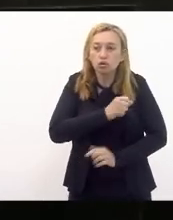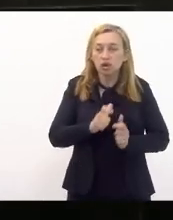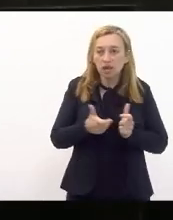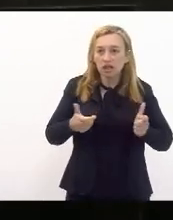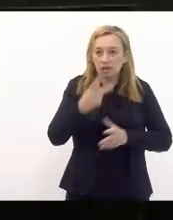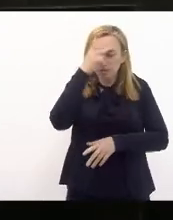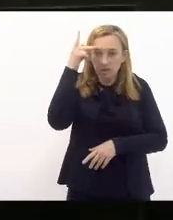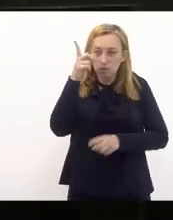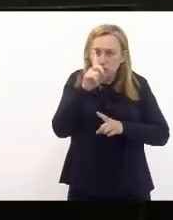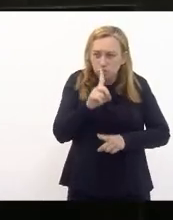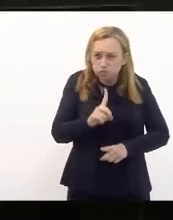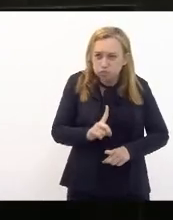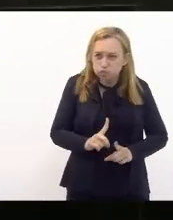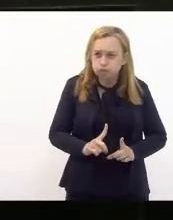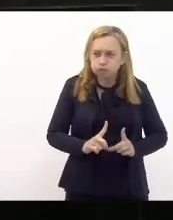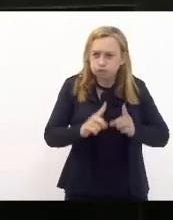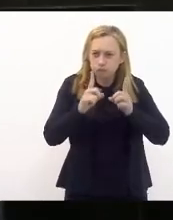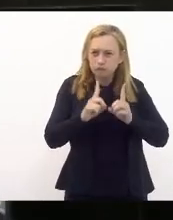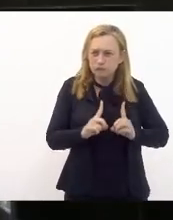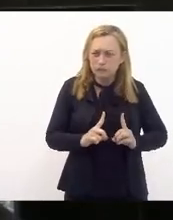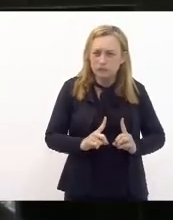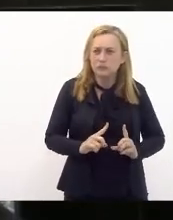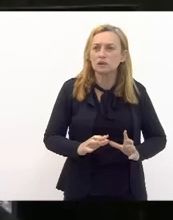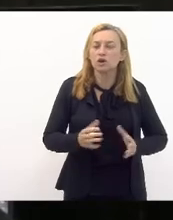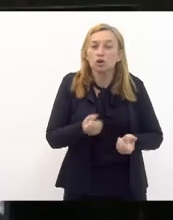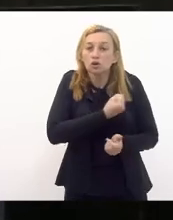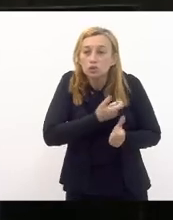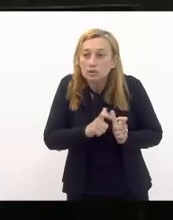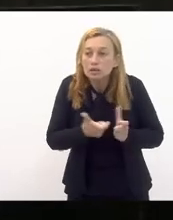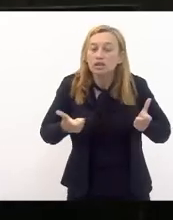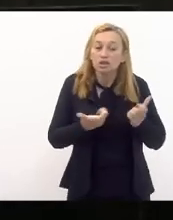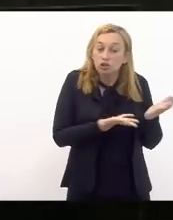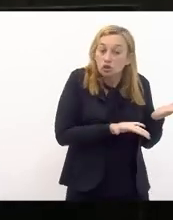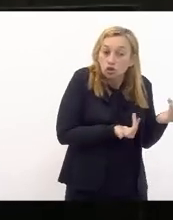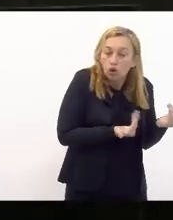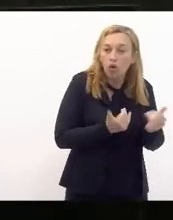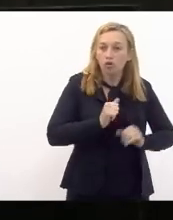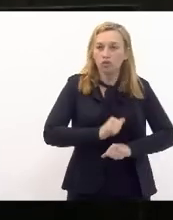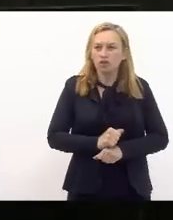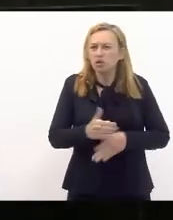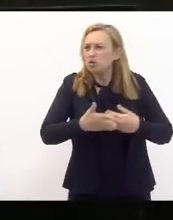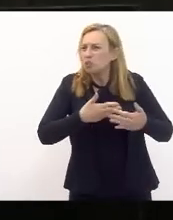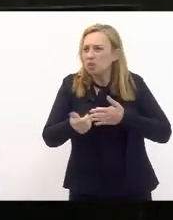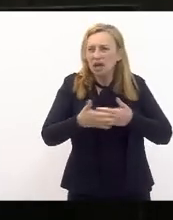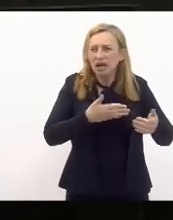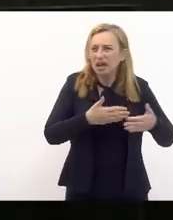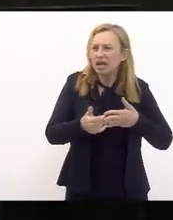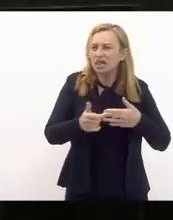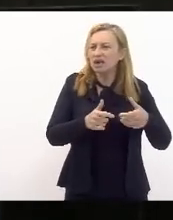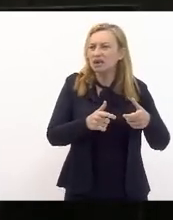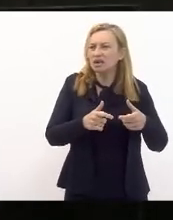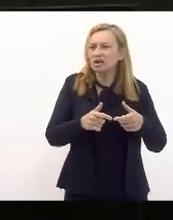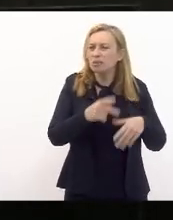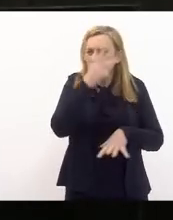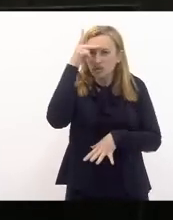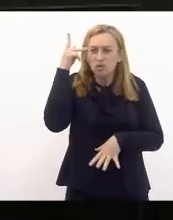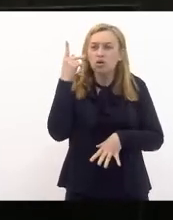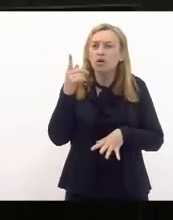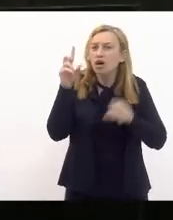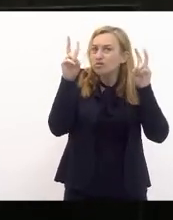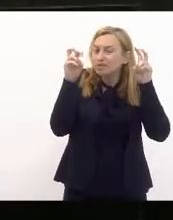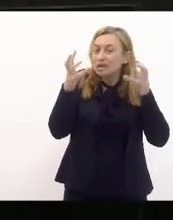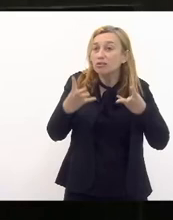tem aumentado muito em várias esferas seja na nossa juventude seja todos os universos é um tema muito